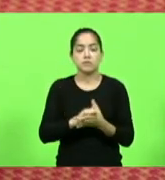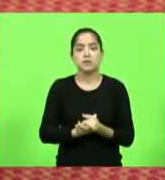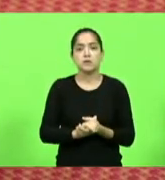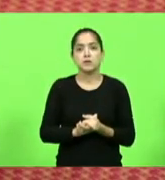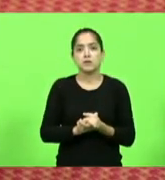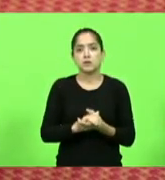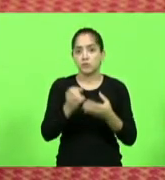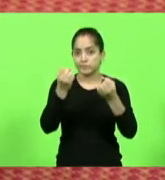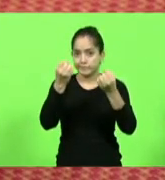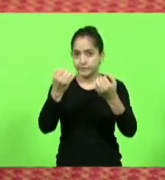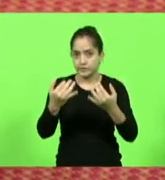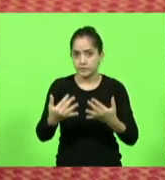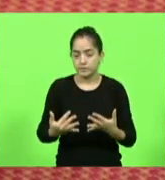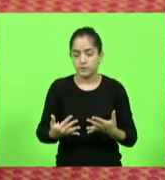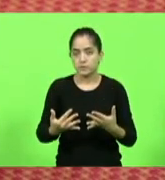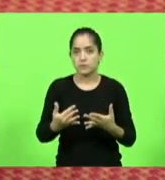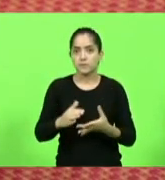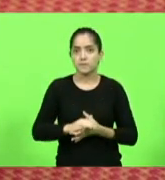disse,